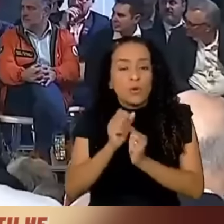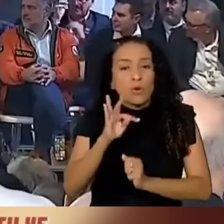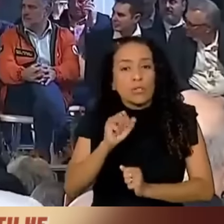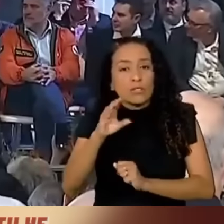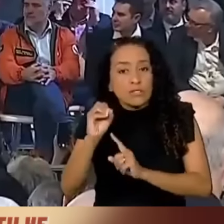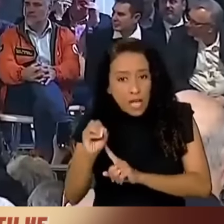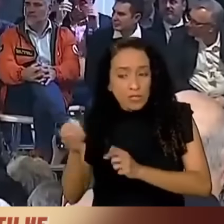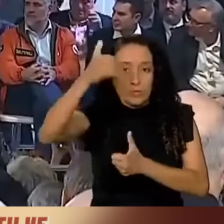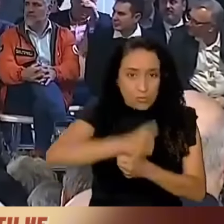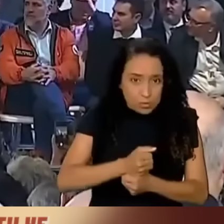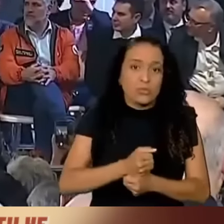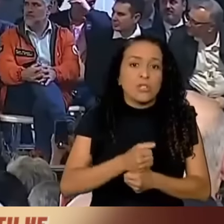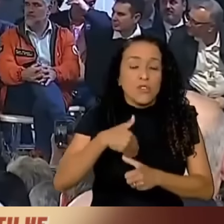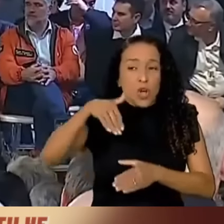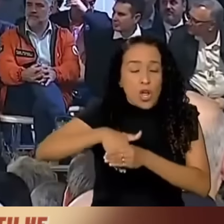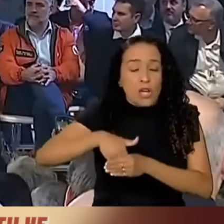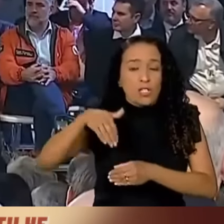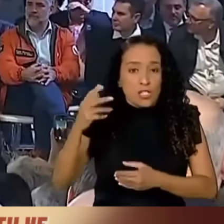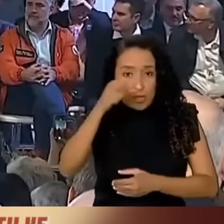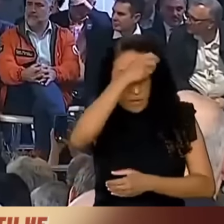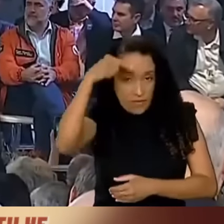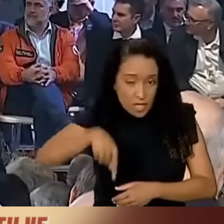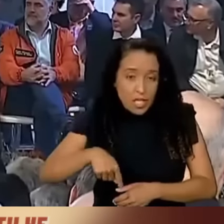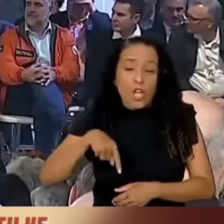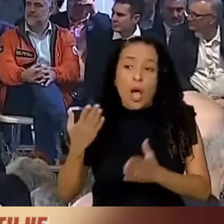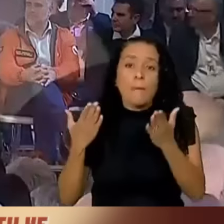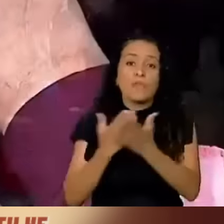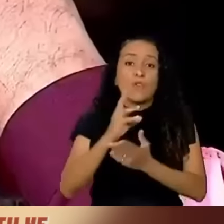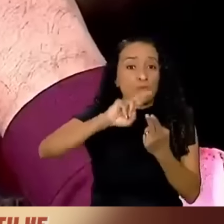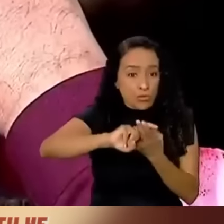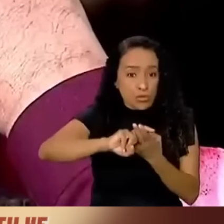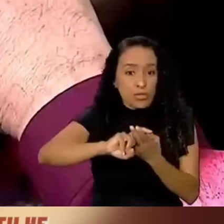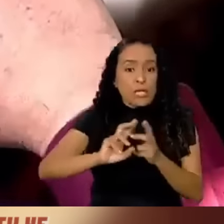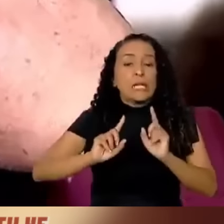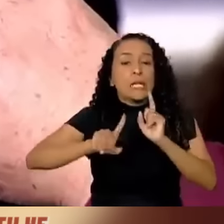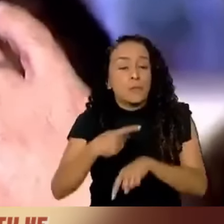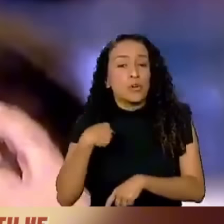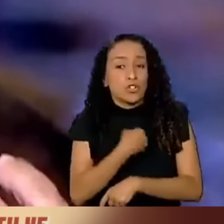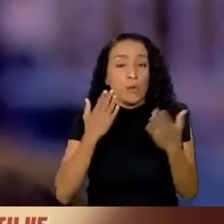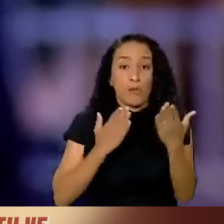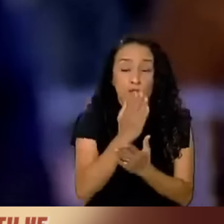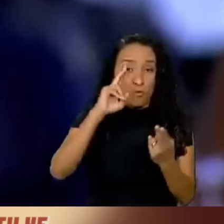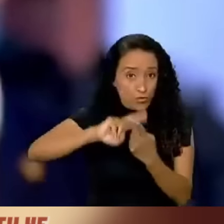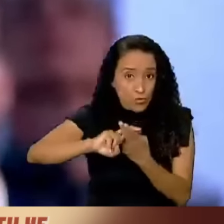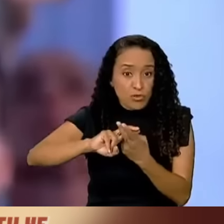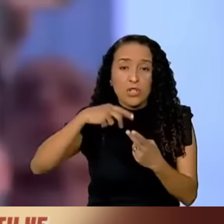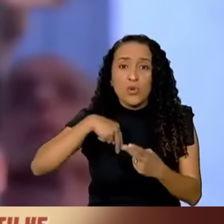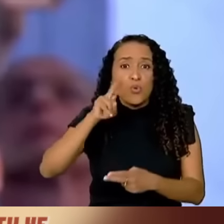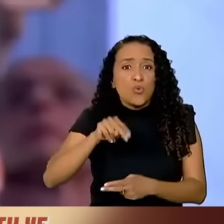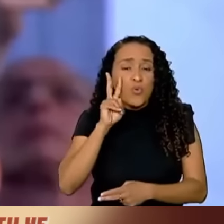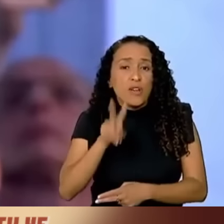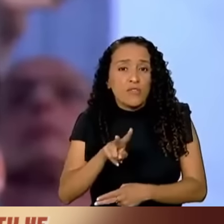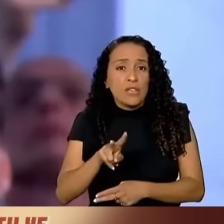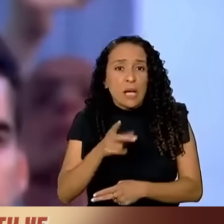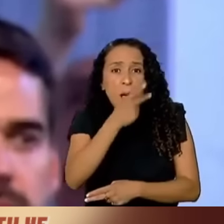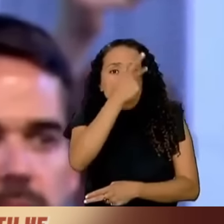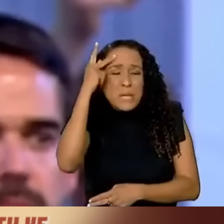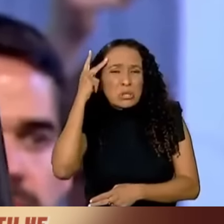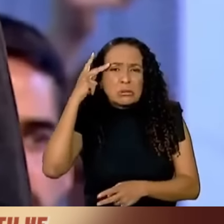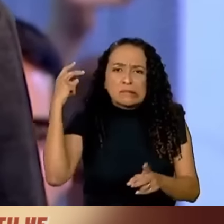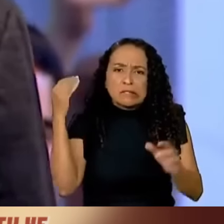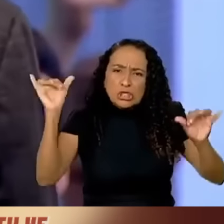assumiu o lugar do Olívio Dutra, que foi candidato a prefeito aqui, e nós aprovamos o SUS. Depois que a gente aprovou o SUS, eu nunca vi alguém